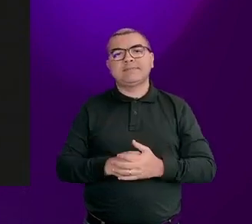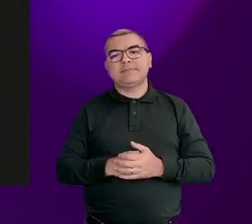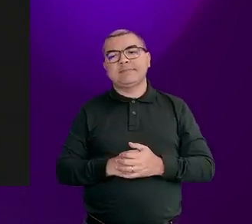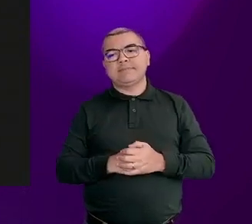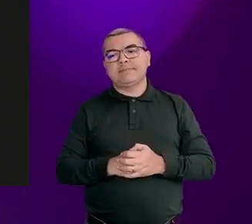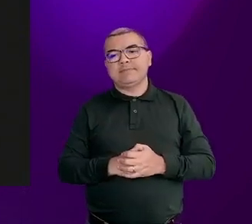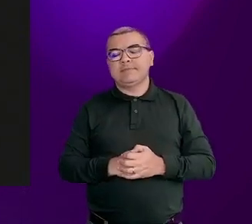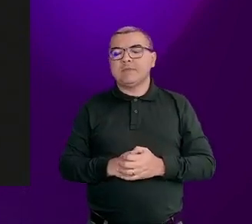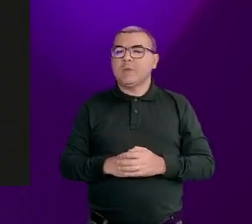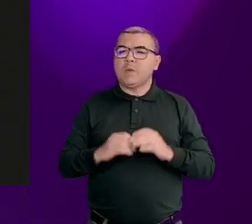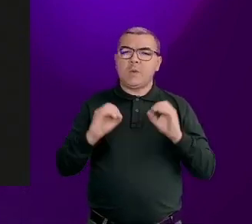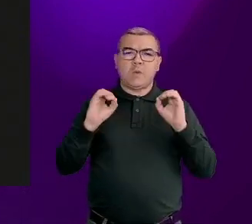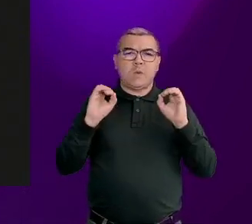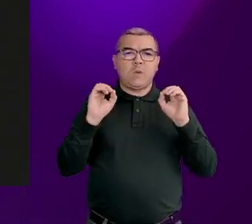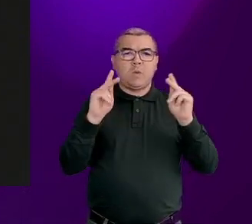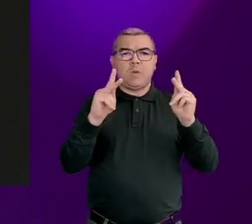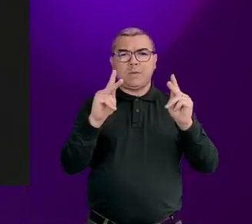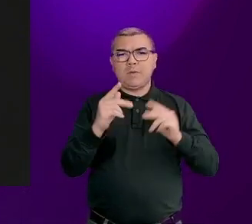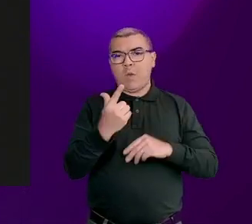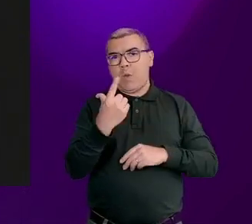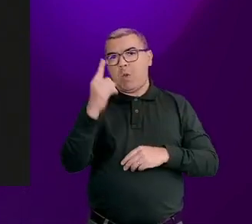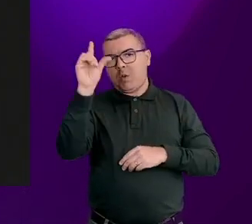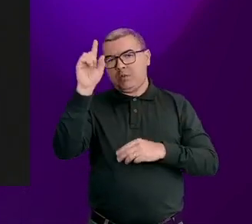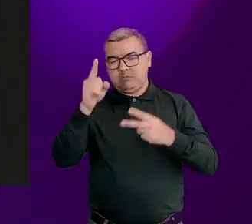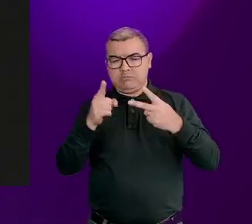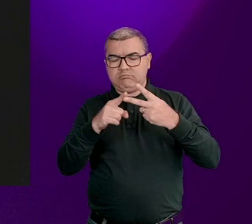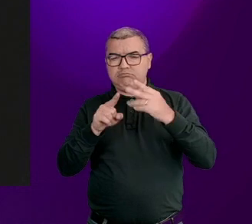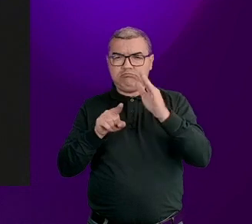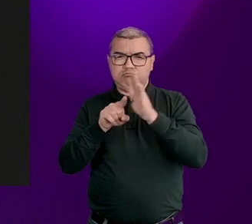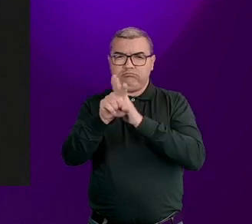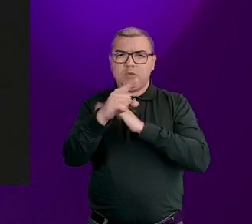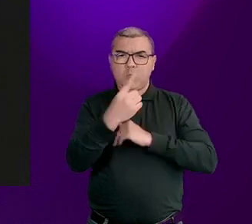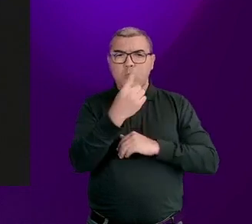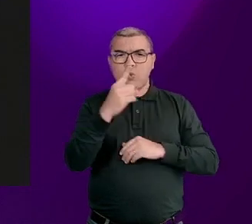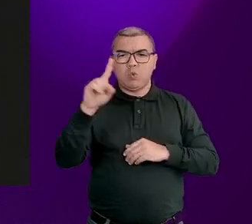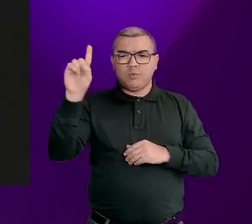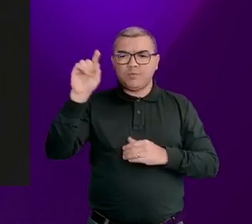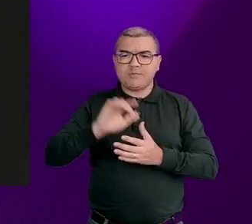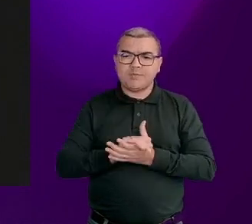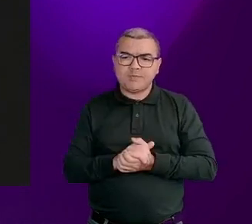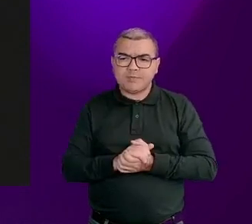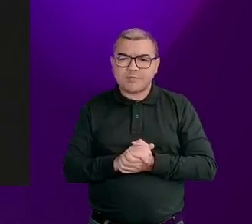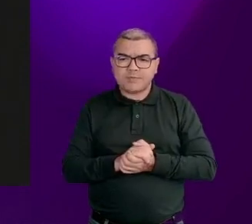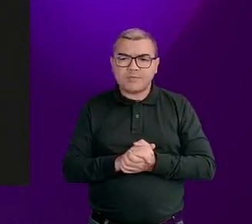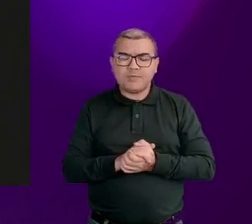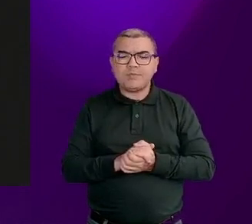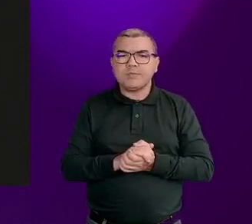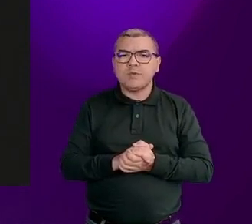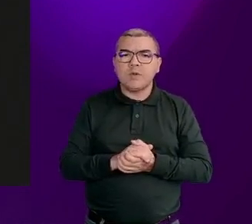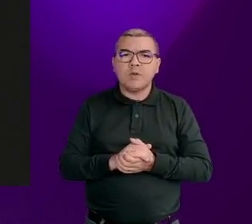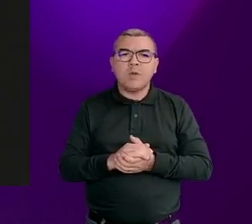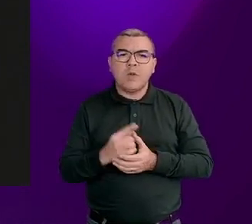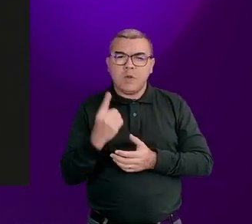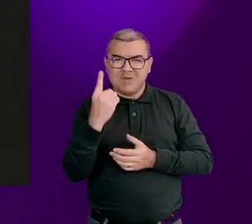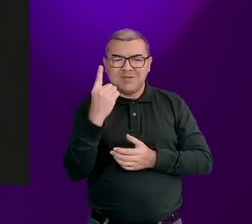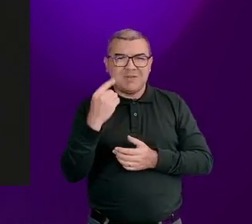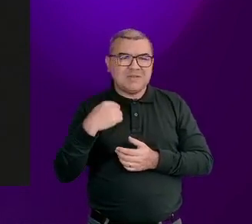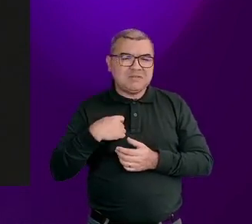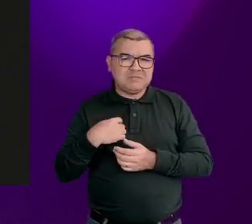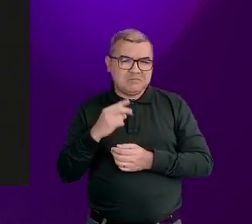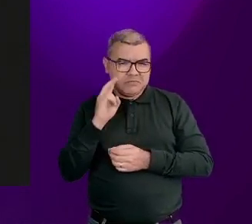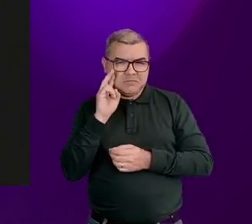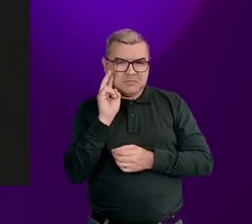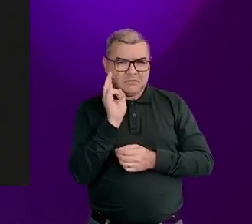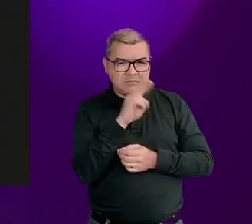Perfeito. Está ótimo. A última pergunta, para a gente encerrar o evento, é que assim, uma coisa que a gente tem